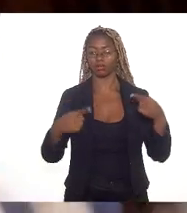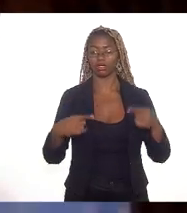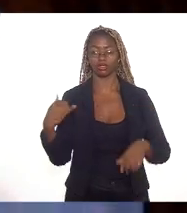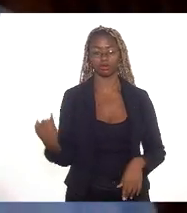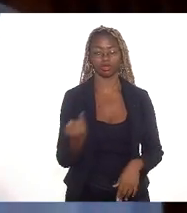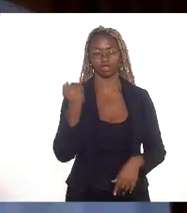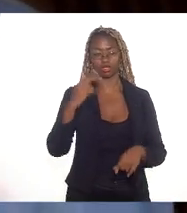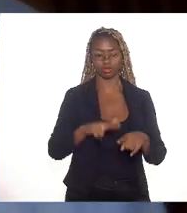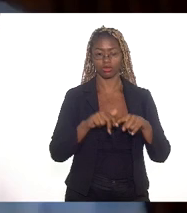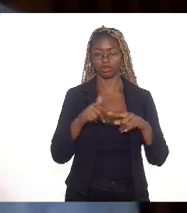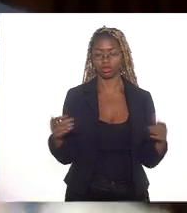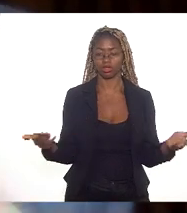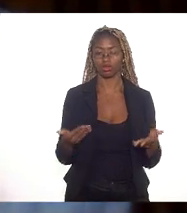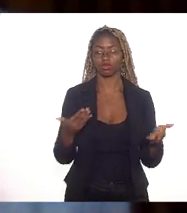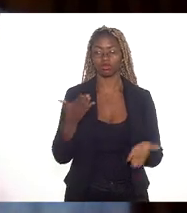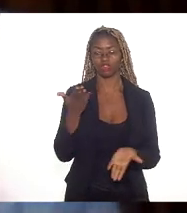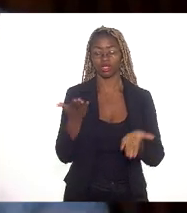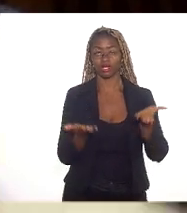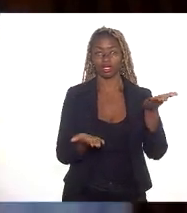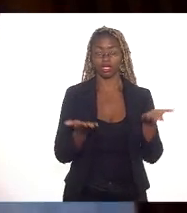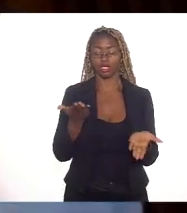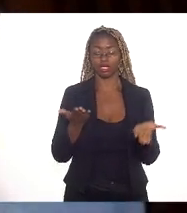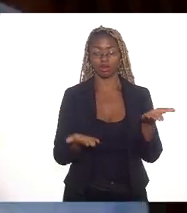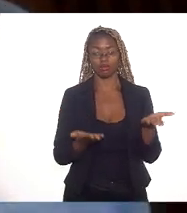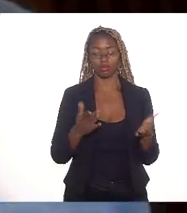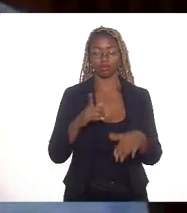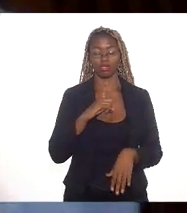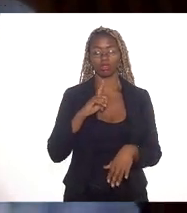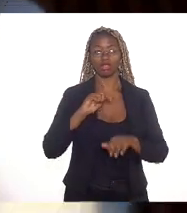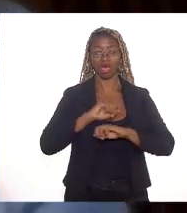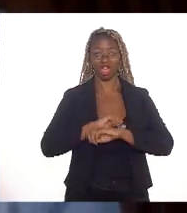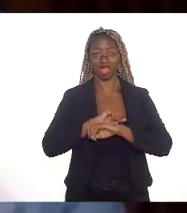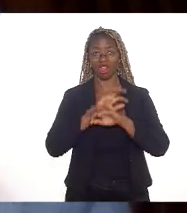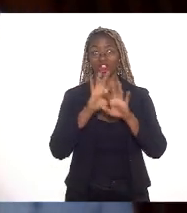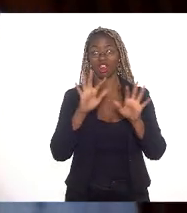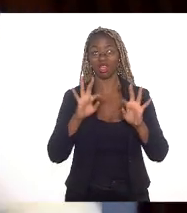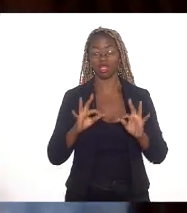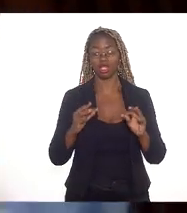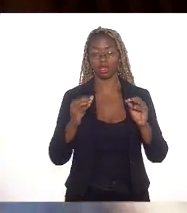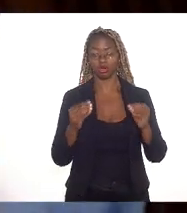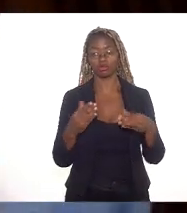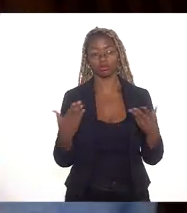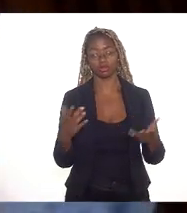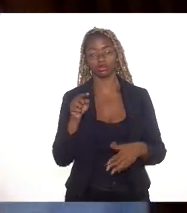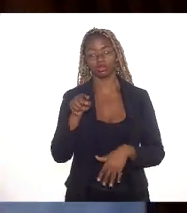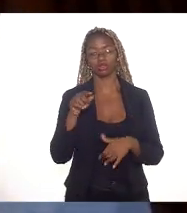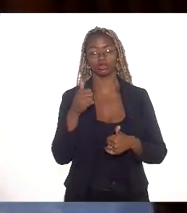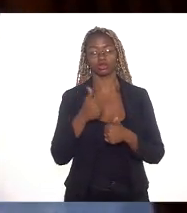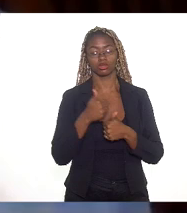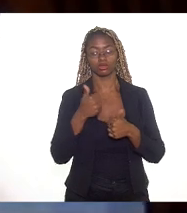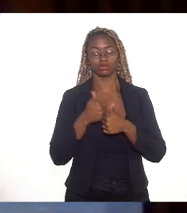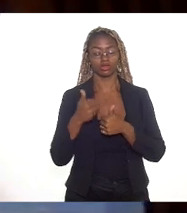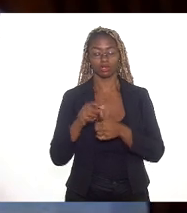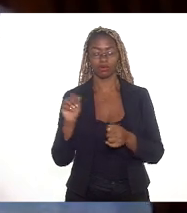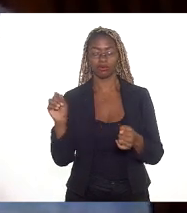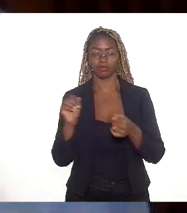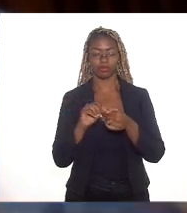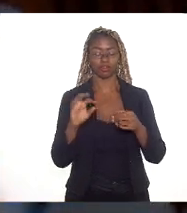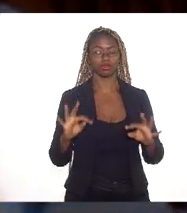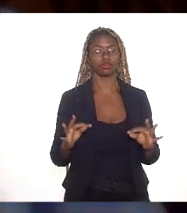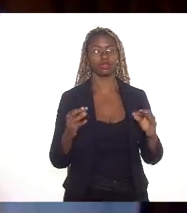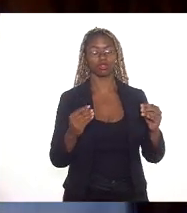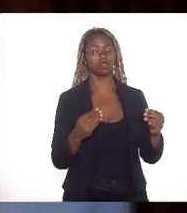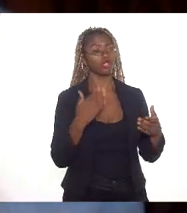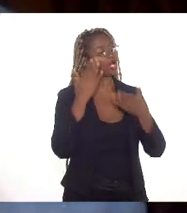que hoje, com equilíbrio, a gente tenha a maior transparência possível. Então, esse substitutivo, senhor presidente, foi feito a várias mãos, agradecendo a nossa